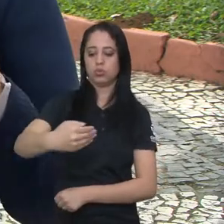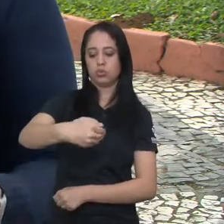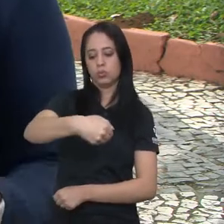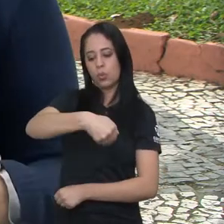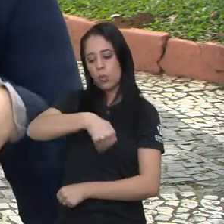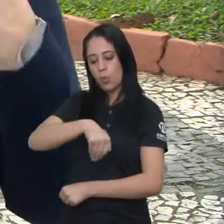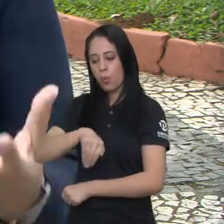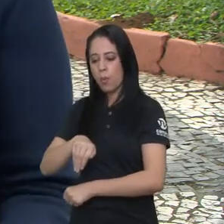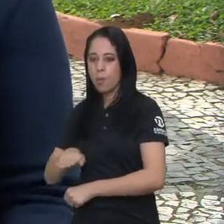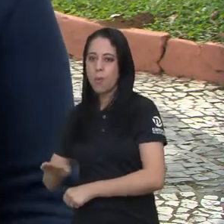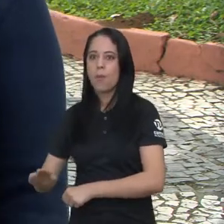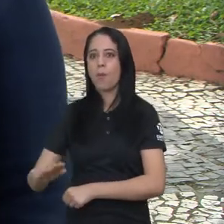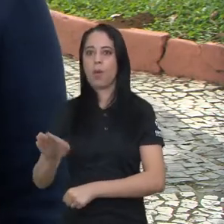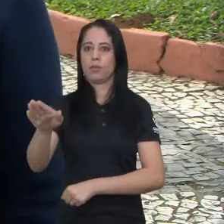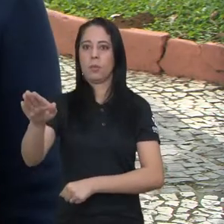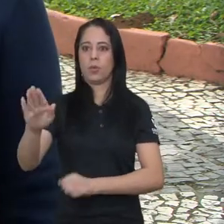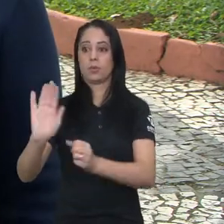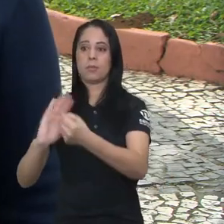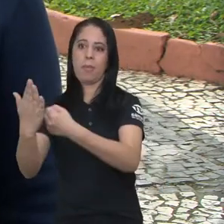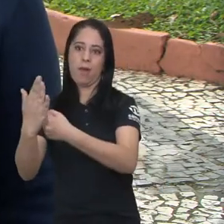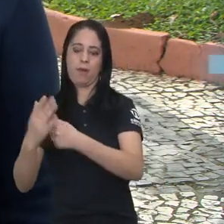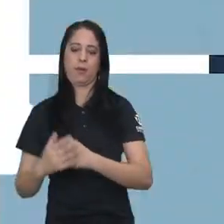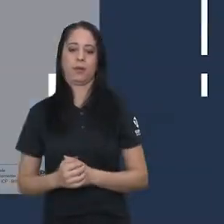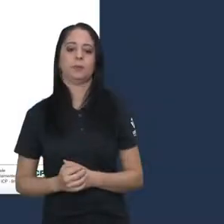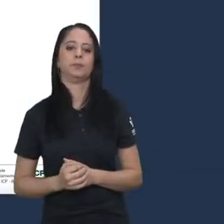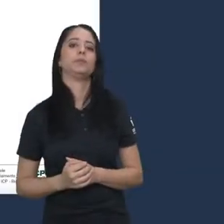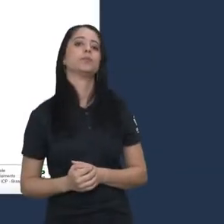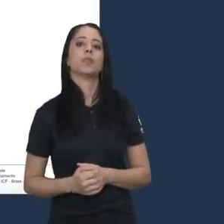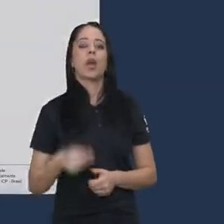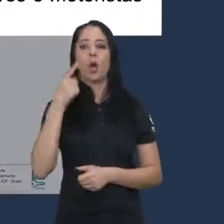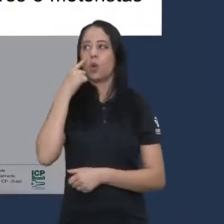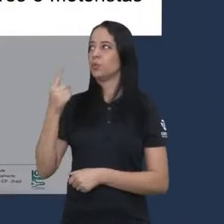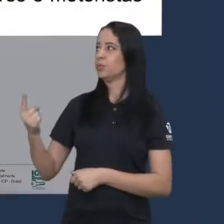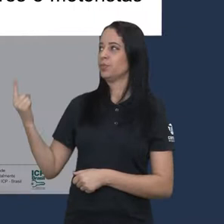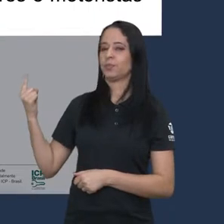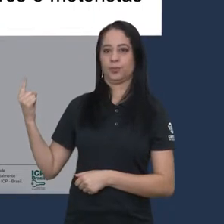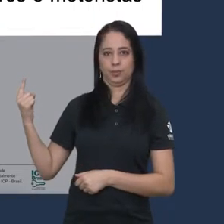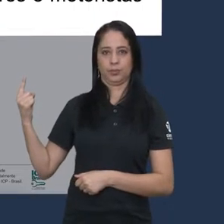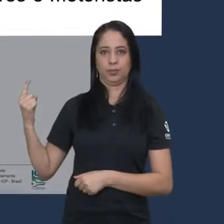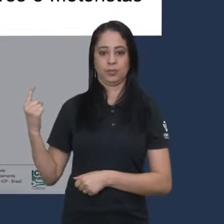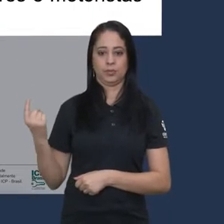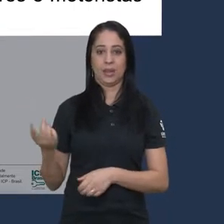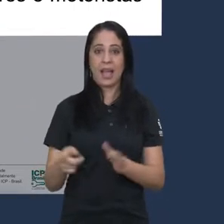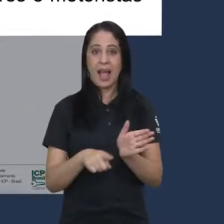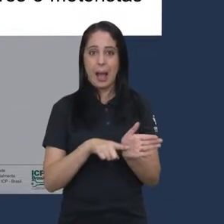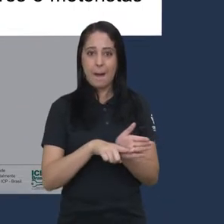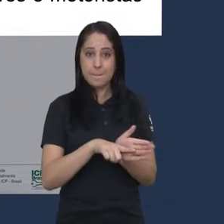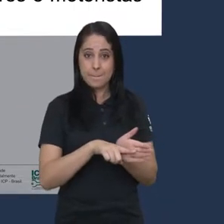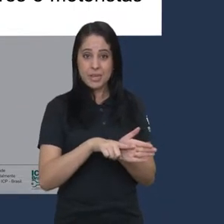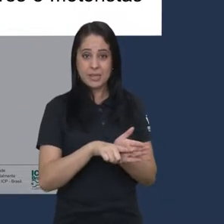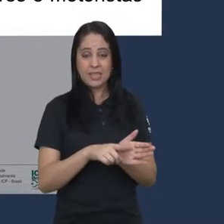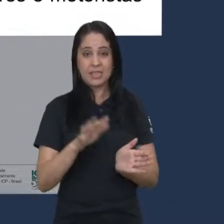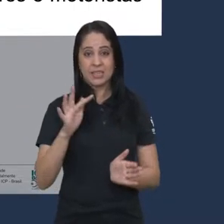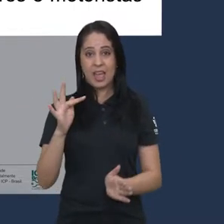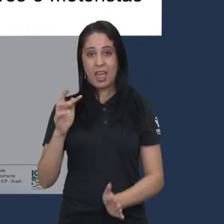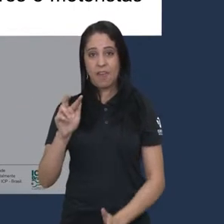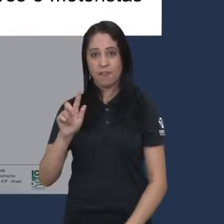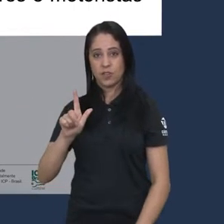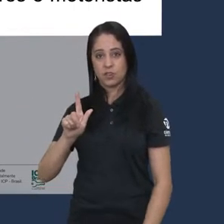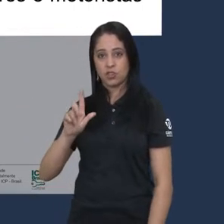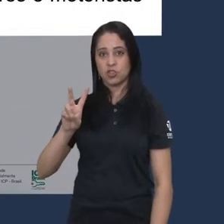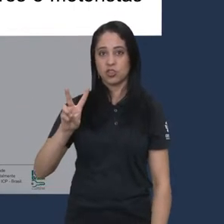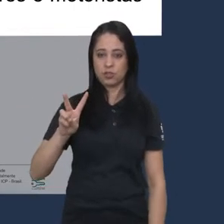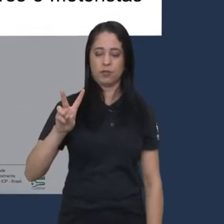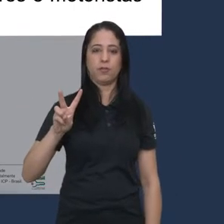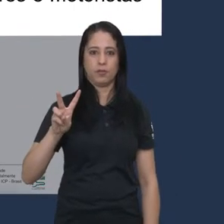então essa dificuldade eles nos apresentaram já faz um tempo como um dica o texto do requerimento um estudo da Fundação Getúlio